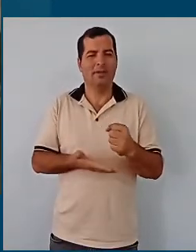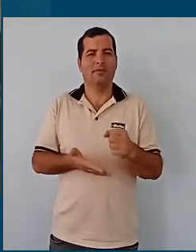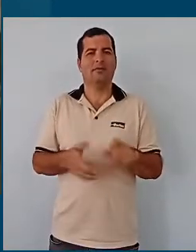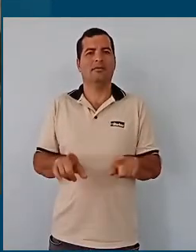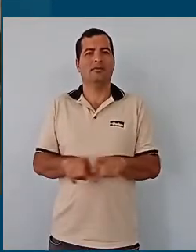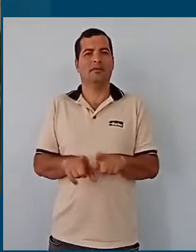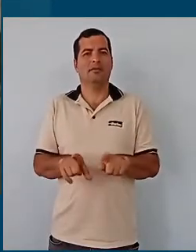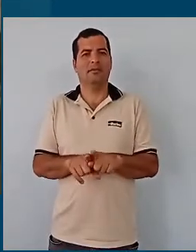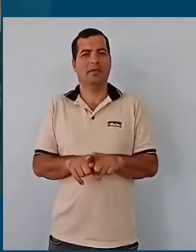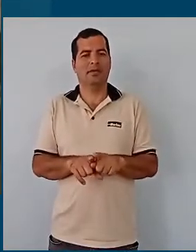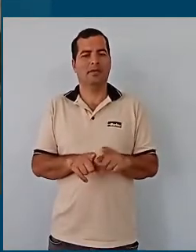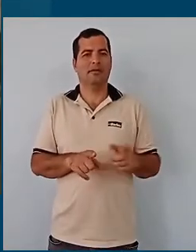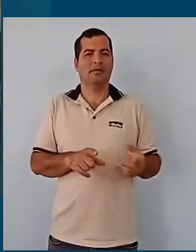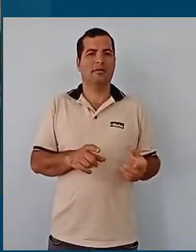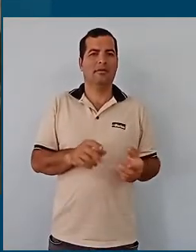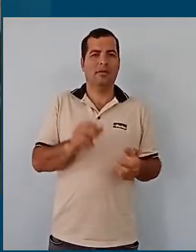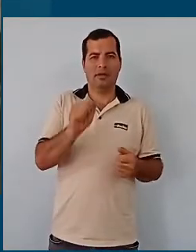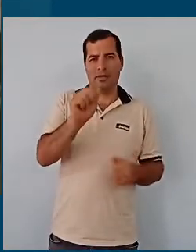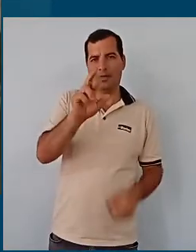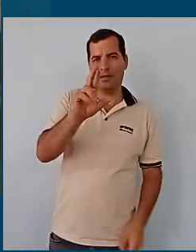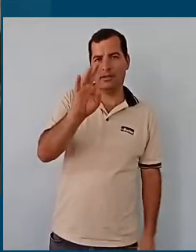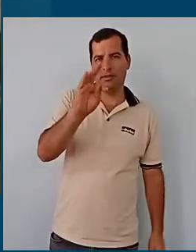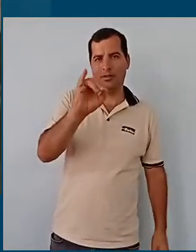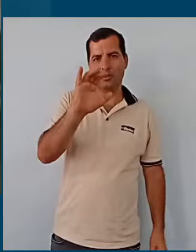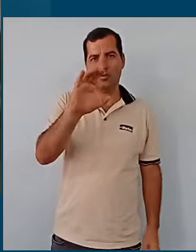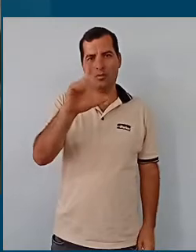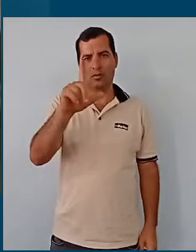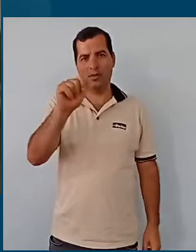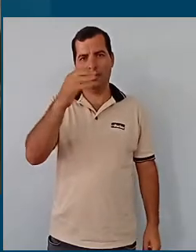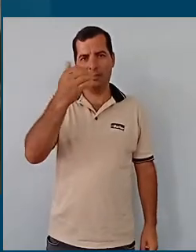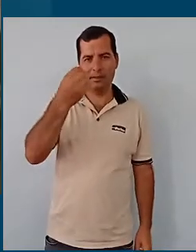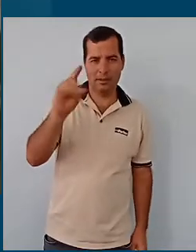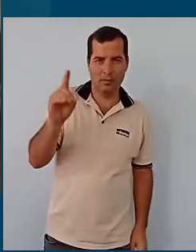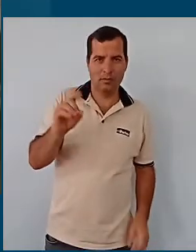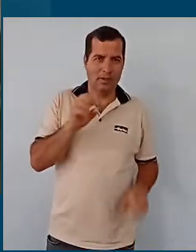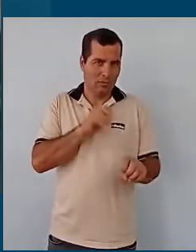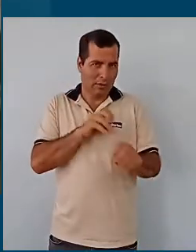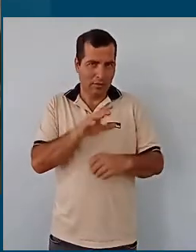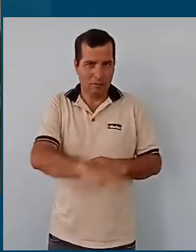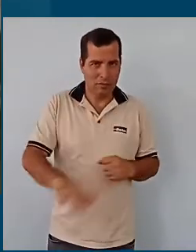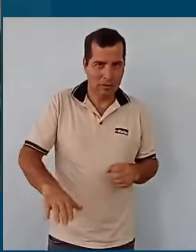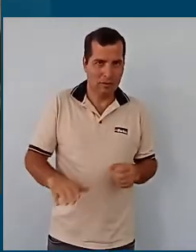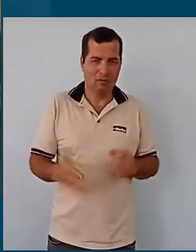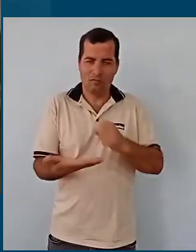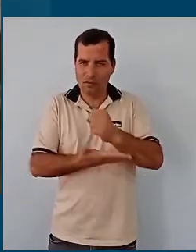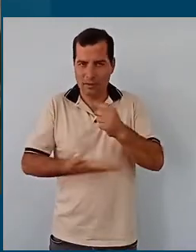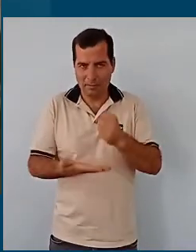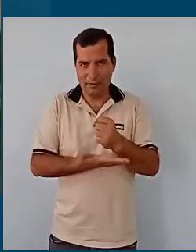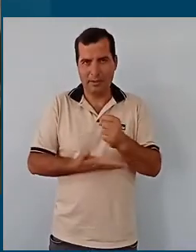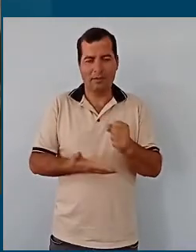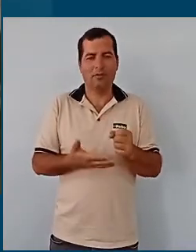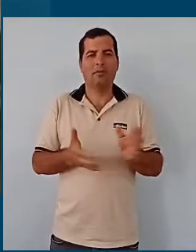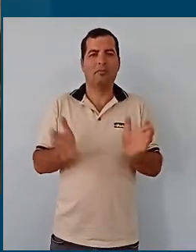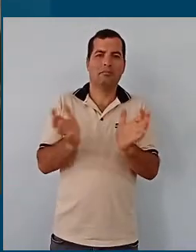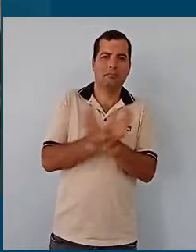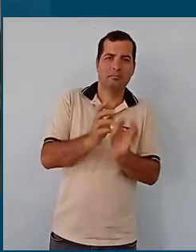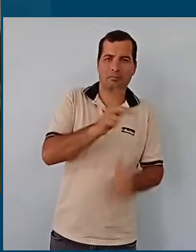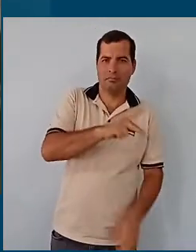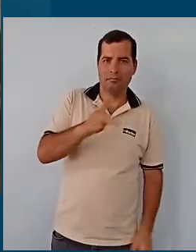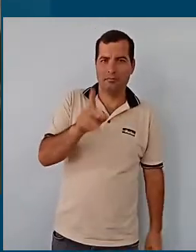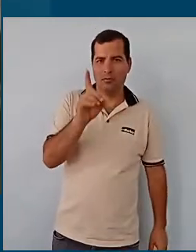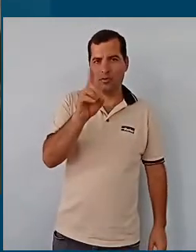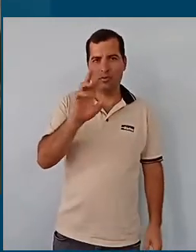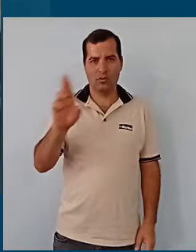tema Articulação entre Educação Infantil e Ensino Fundamental, com a participação da professora doutora